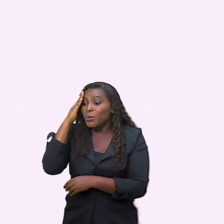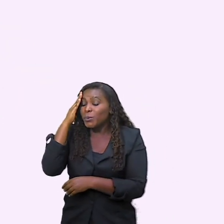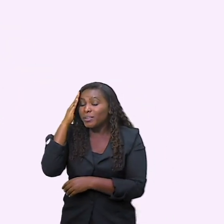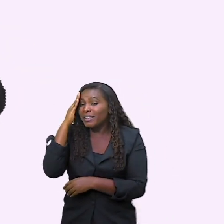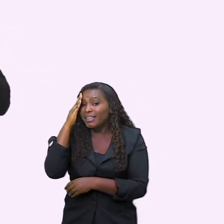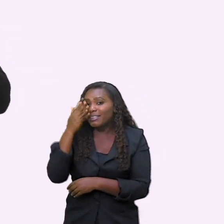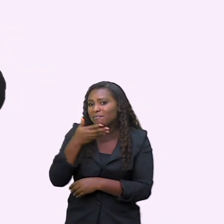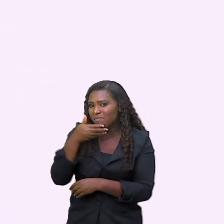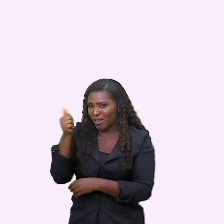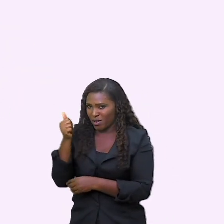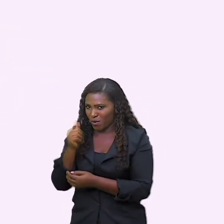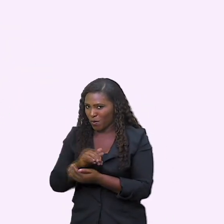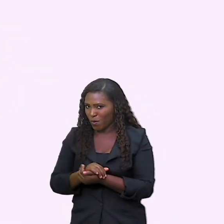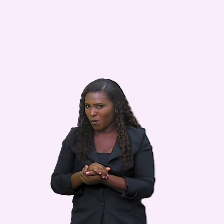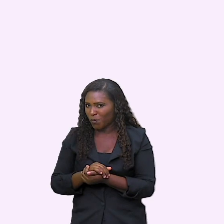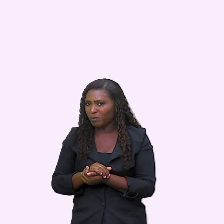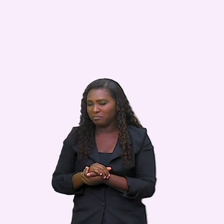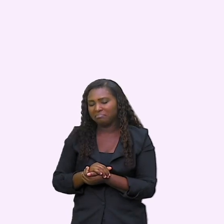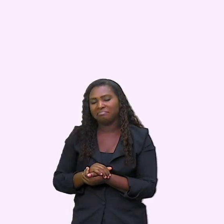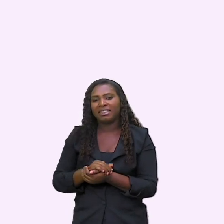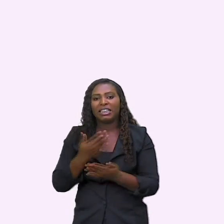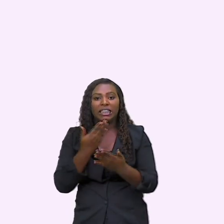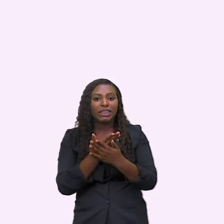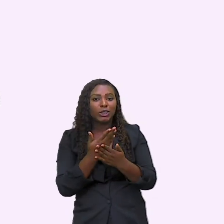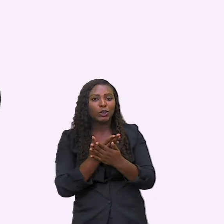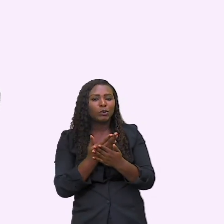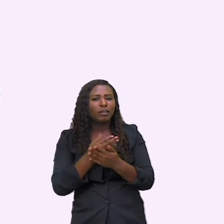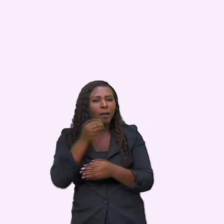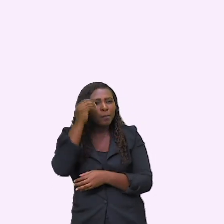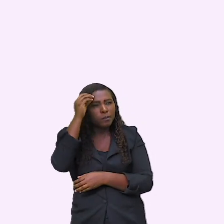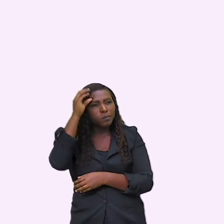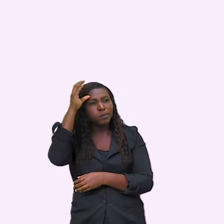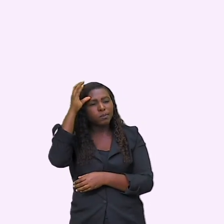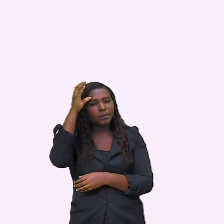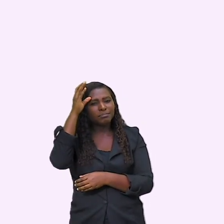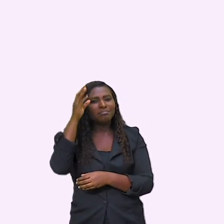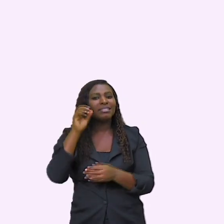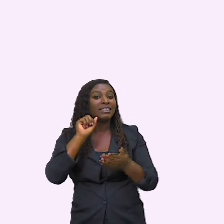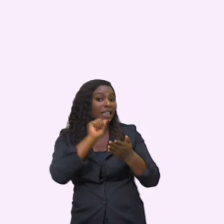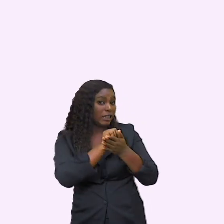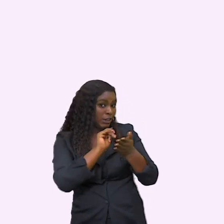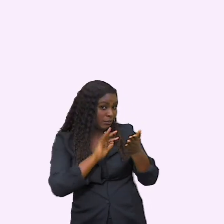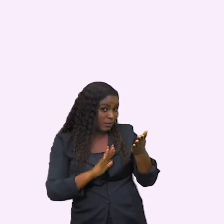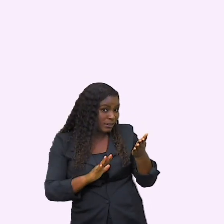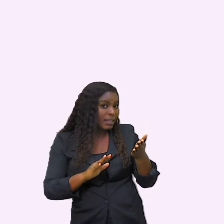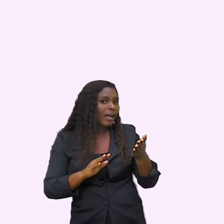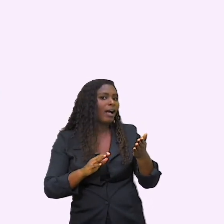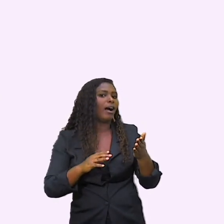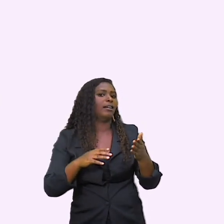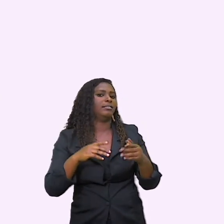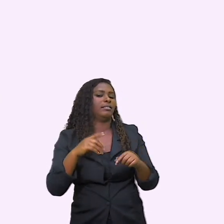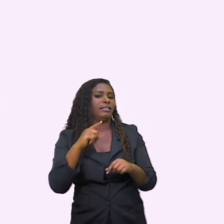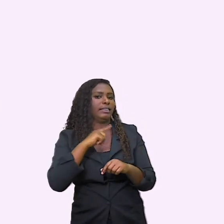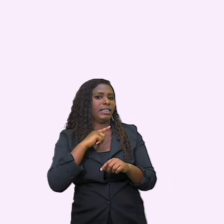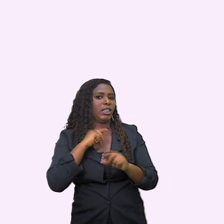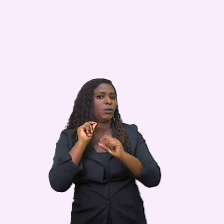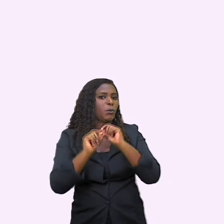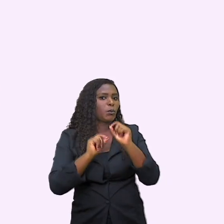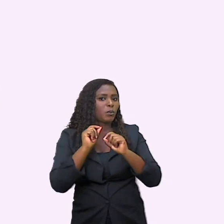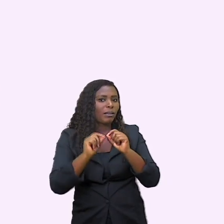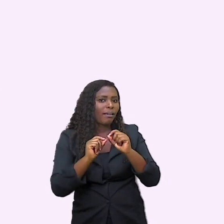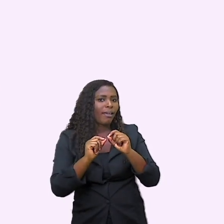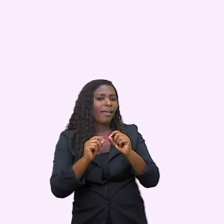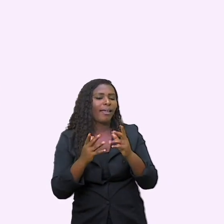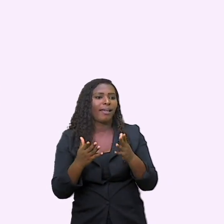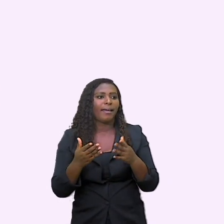nas nossas atividades, trabalhando, estudando um pouco mais esses conteúdos,